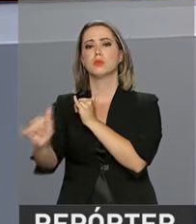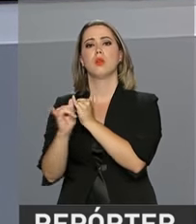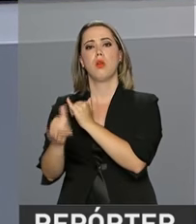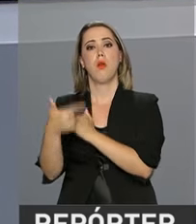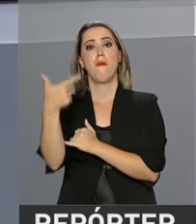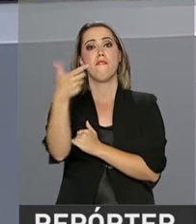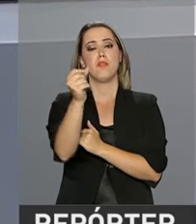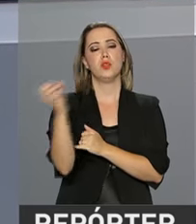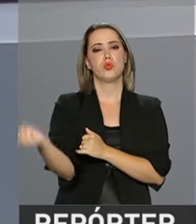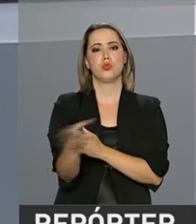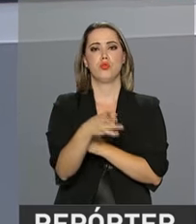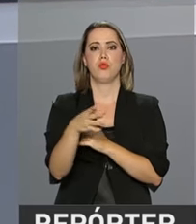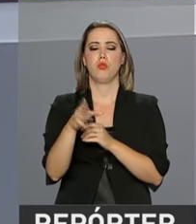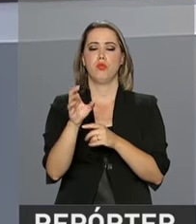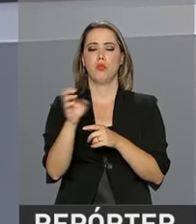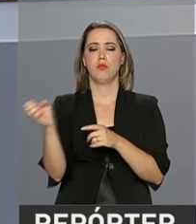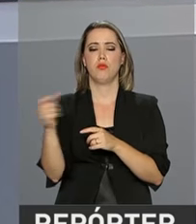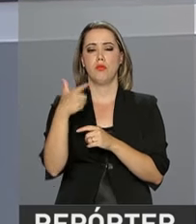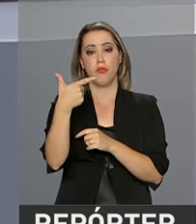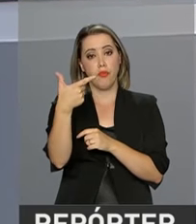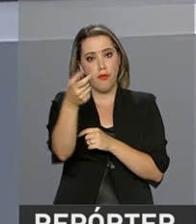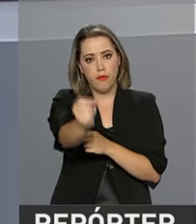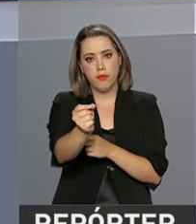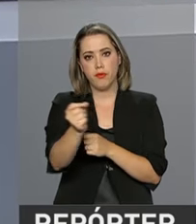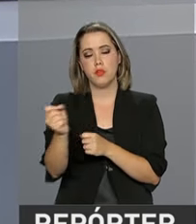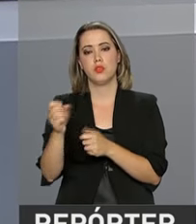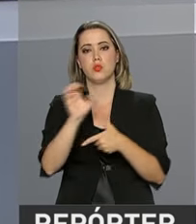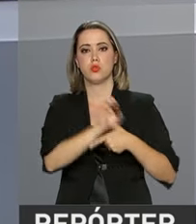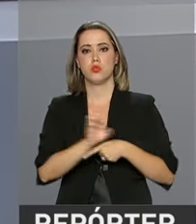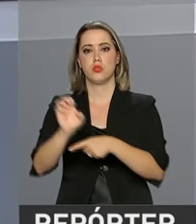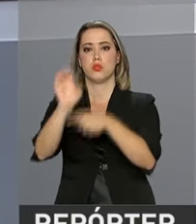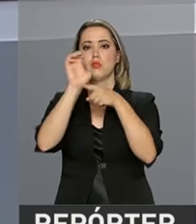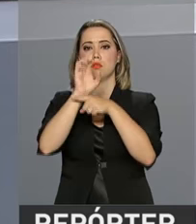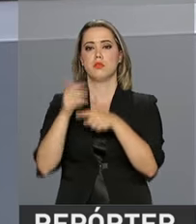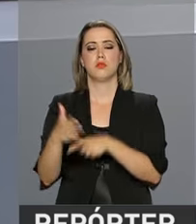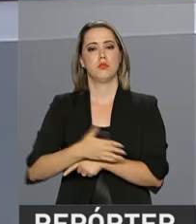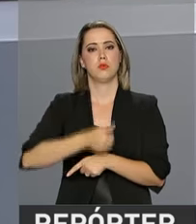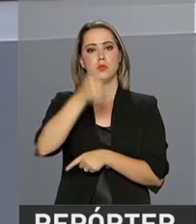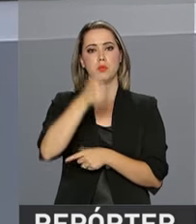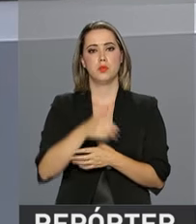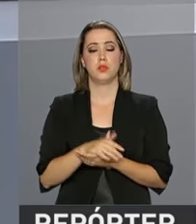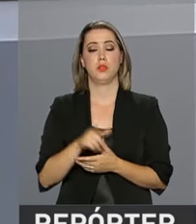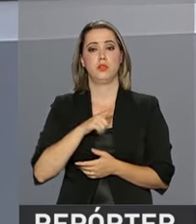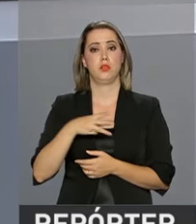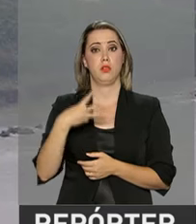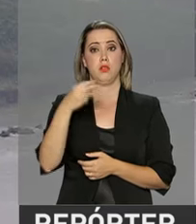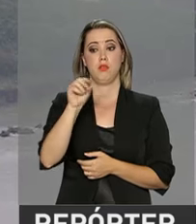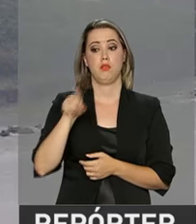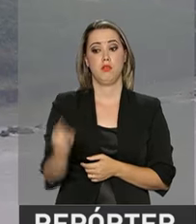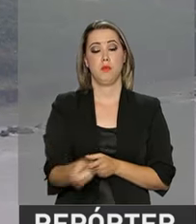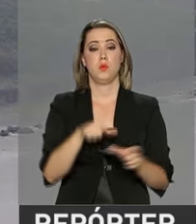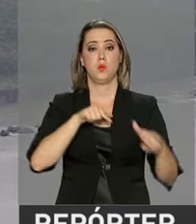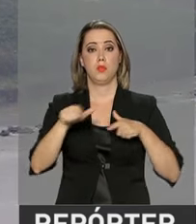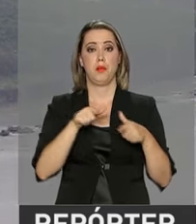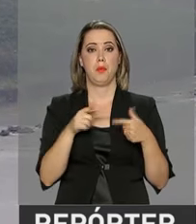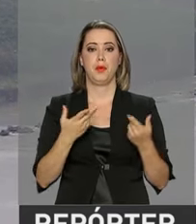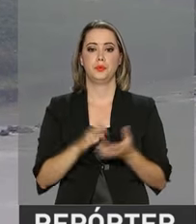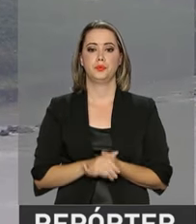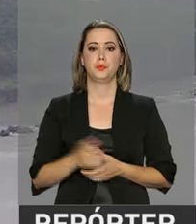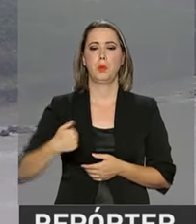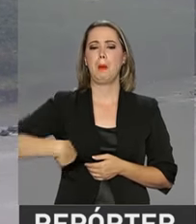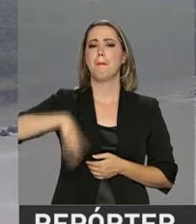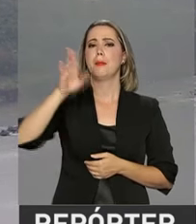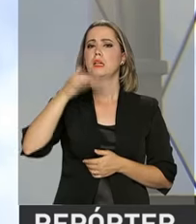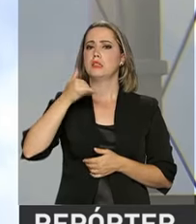com os novos sistemas o governo estima a geração de quase 30 mil empregos diretos mais